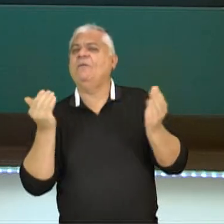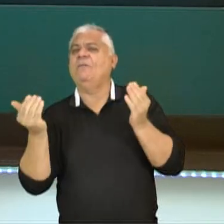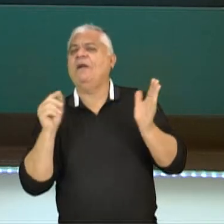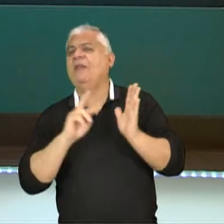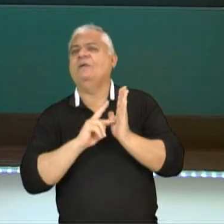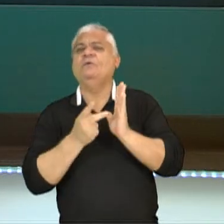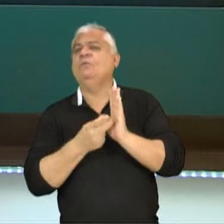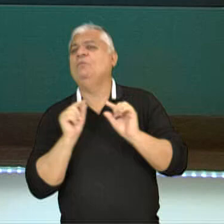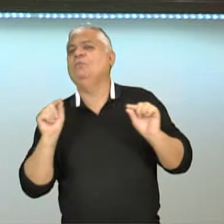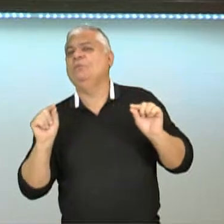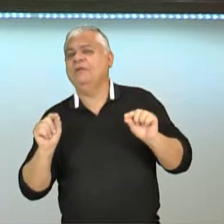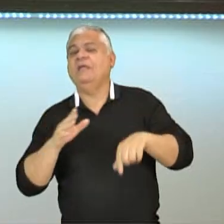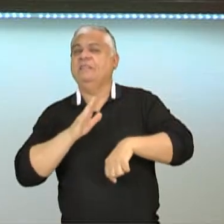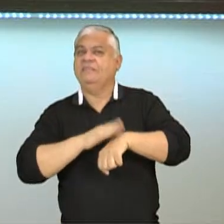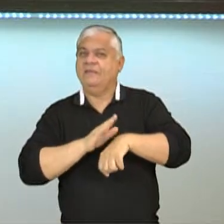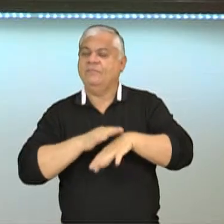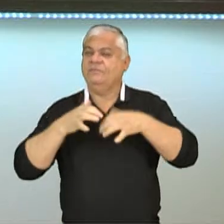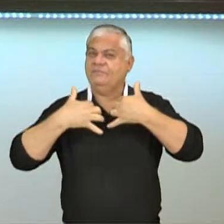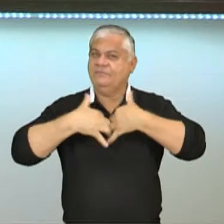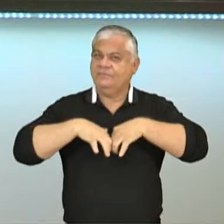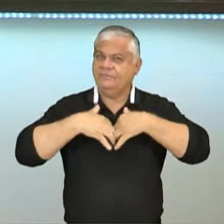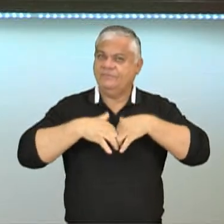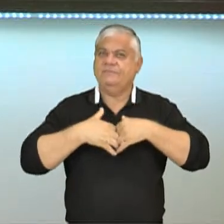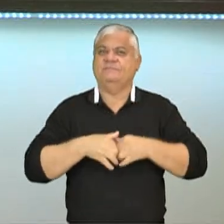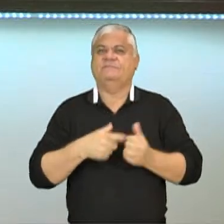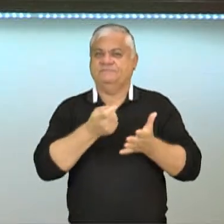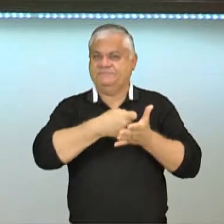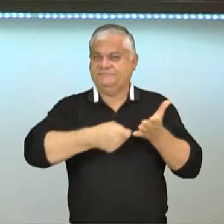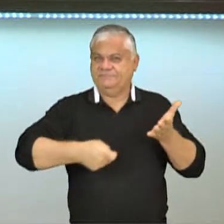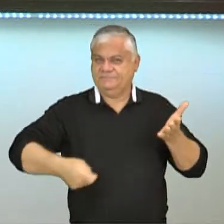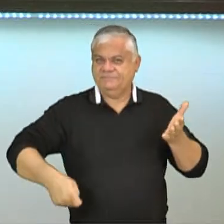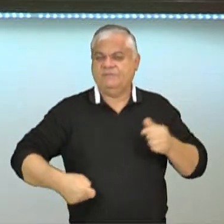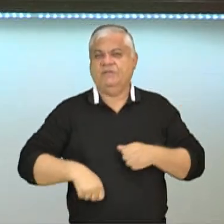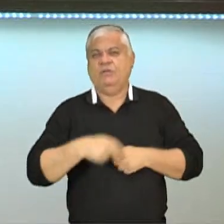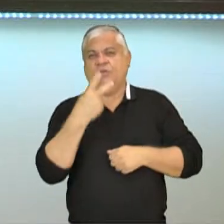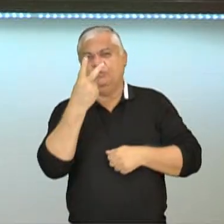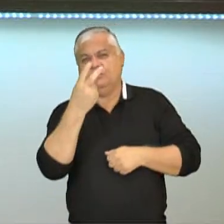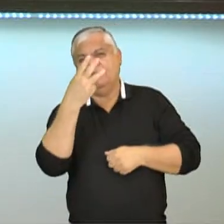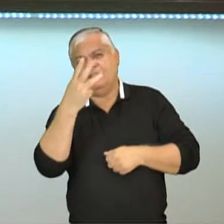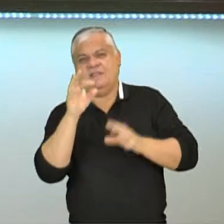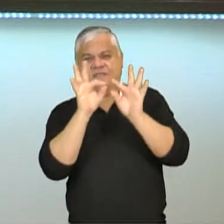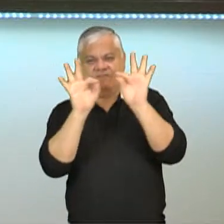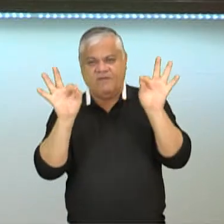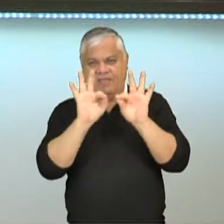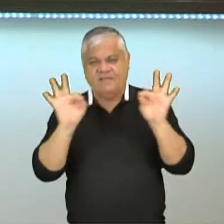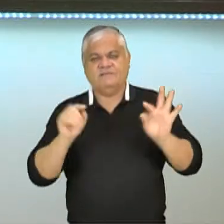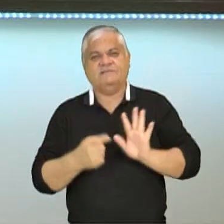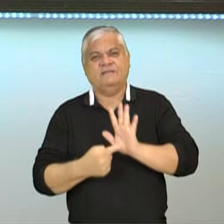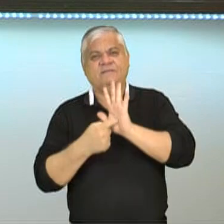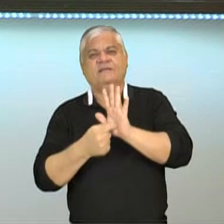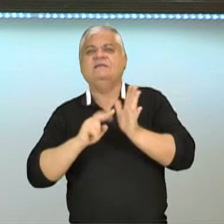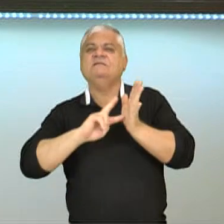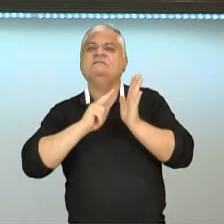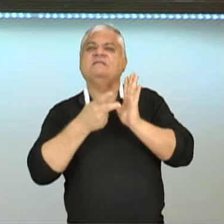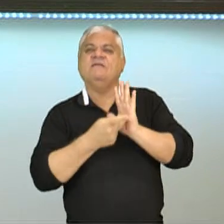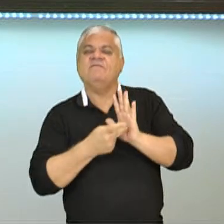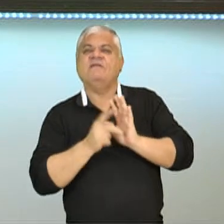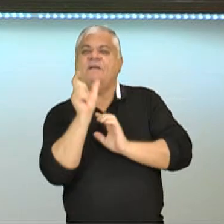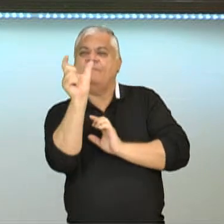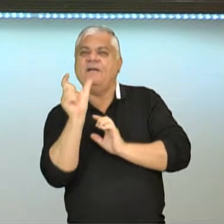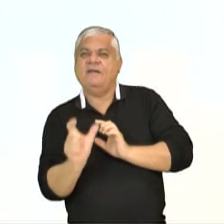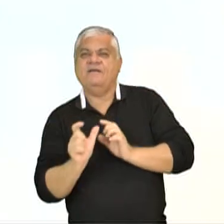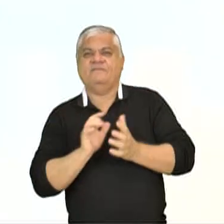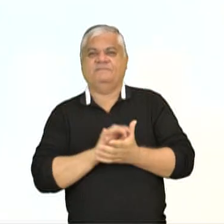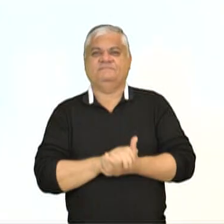Então, mais um tempo para treinarem a habilidade na língua escrita. Escrevam 2 ou 3 frases indicando o que elas estão